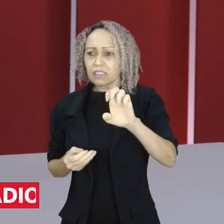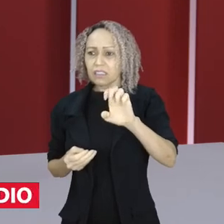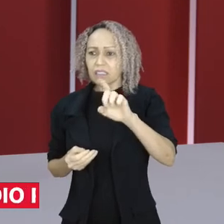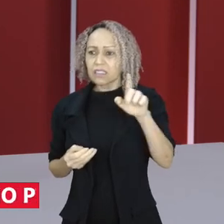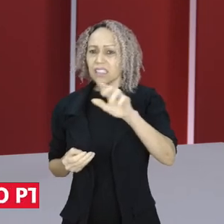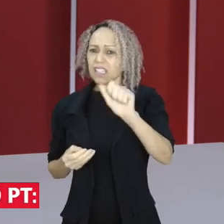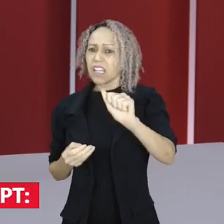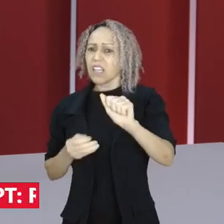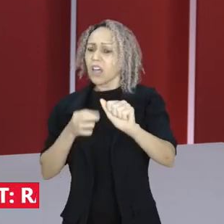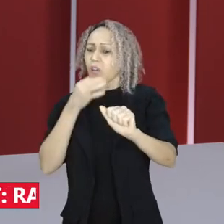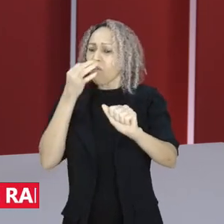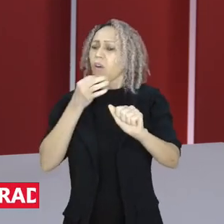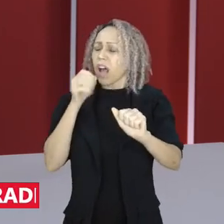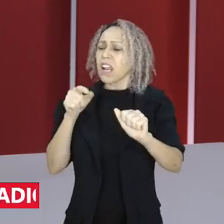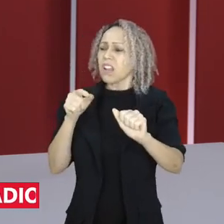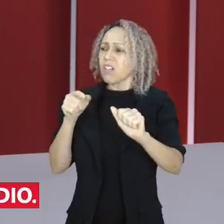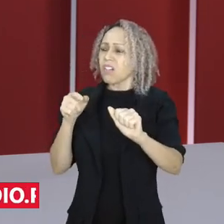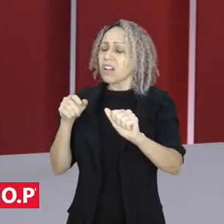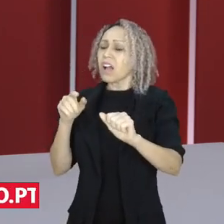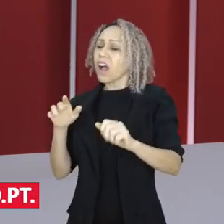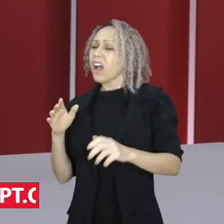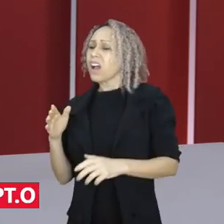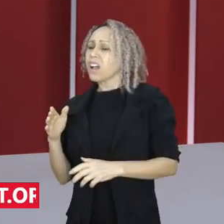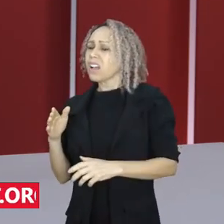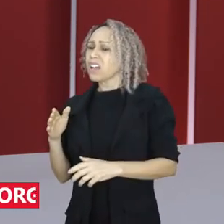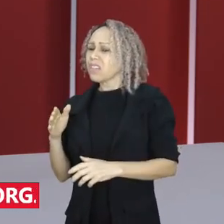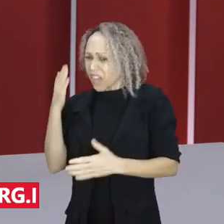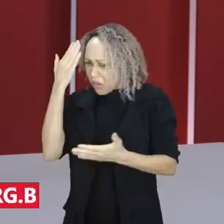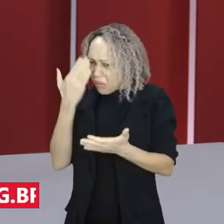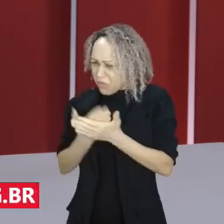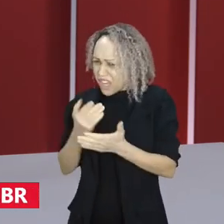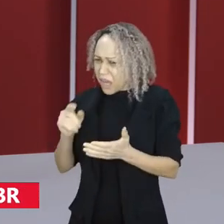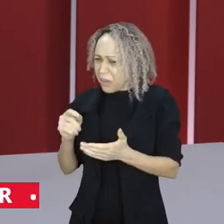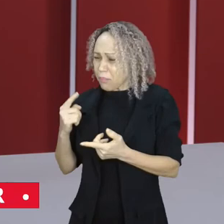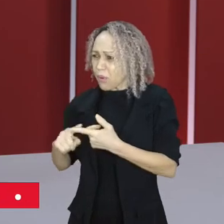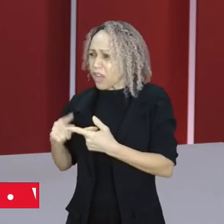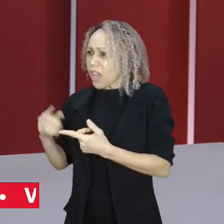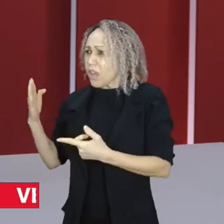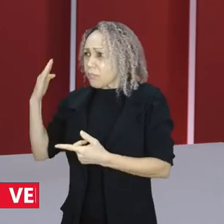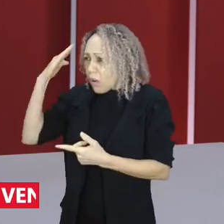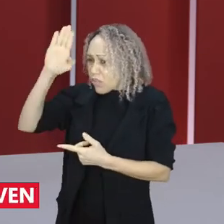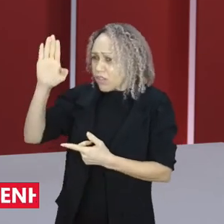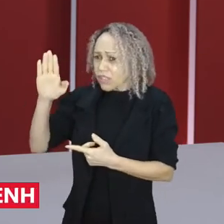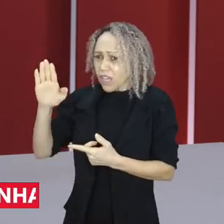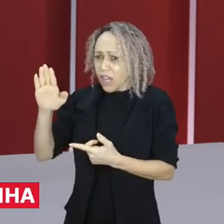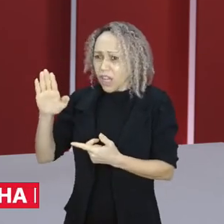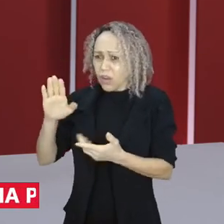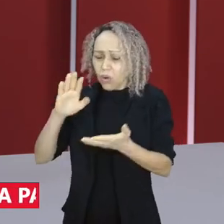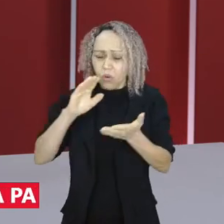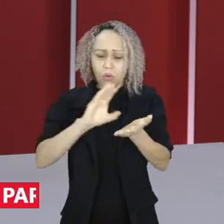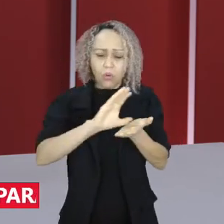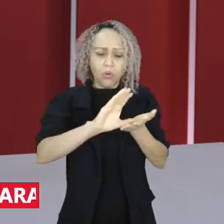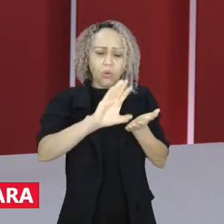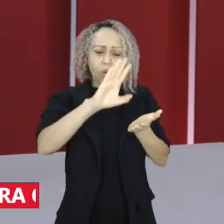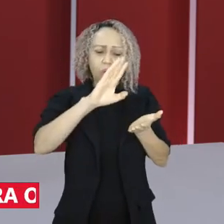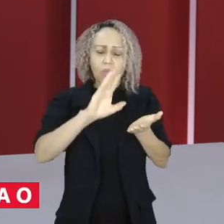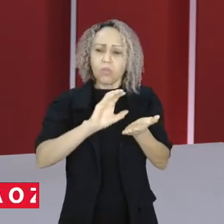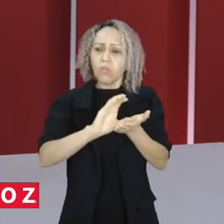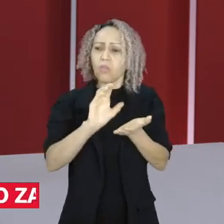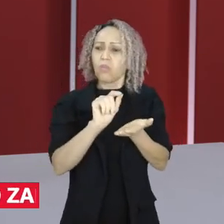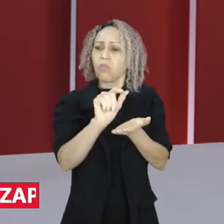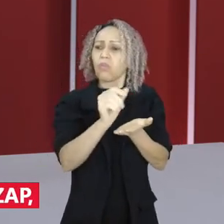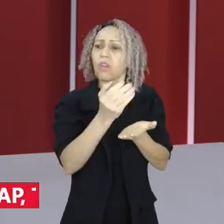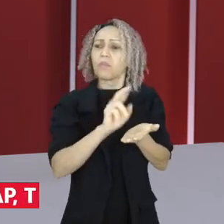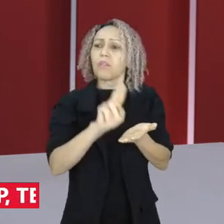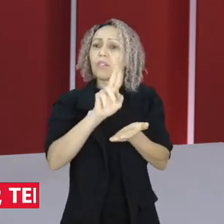o bloqueio Foi confirmado né as Universidades aqui estão sem saber se vão começar o ano que vem em atividade porque não tem dinheiro